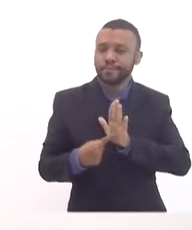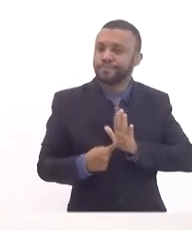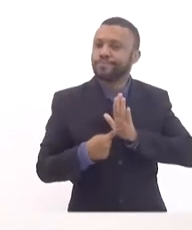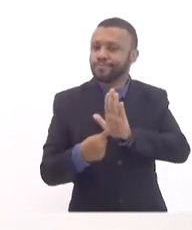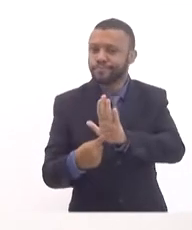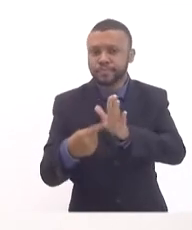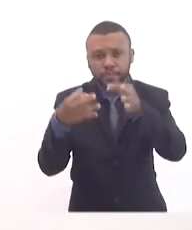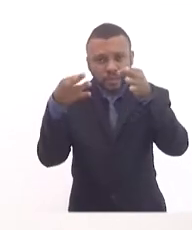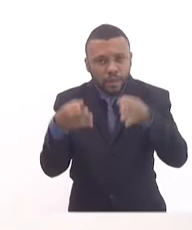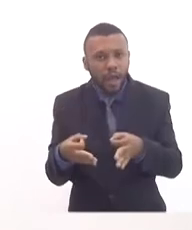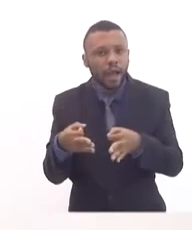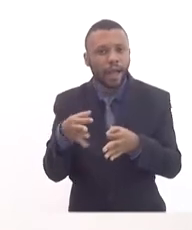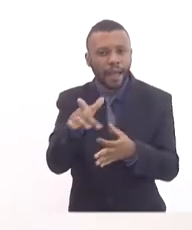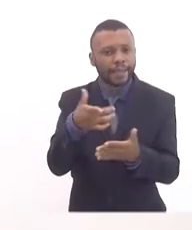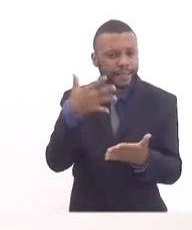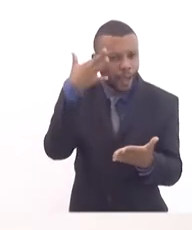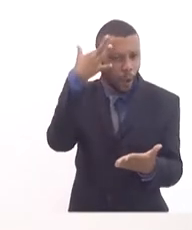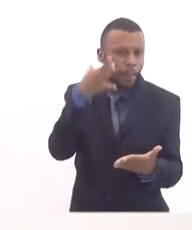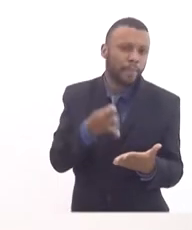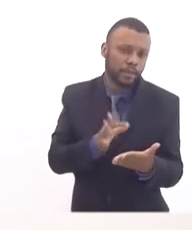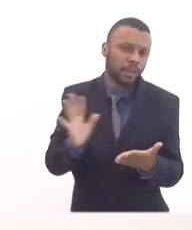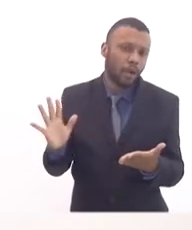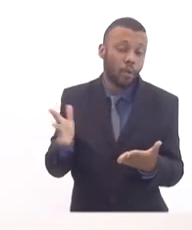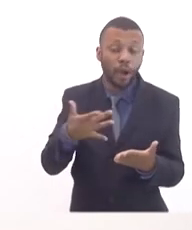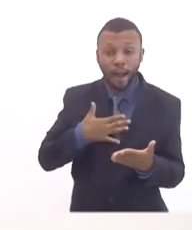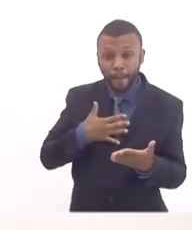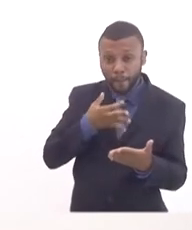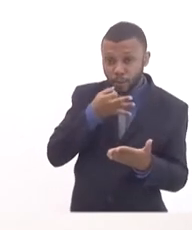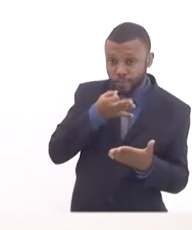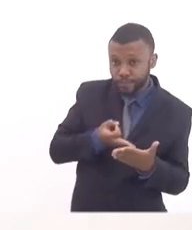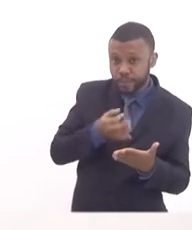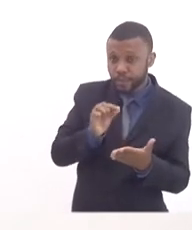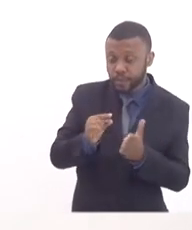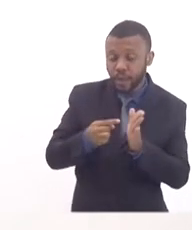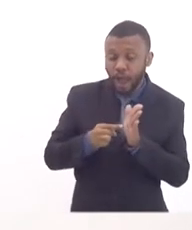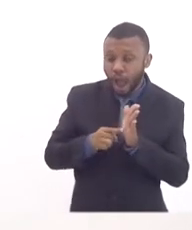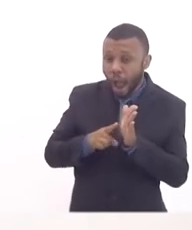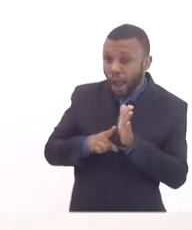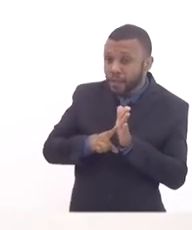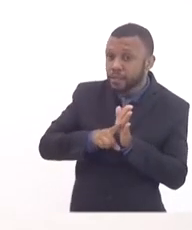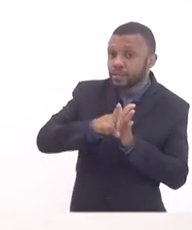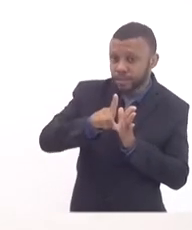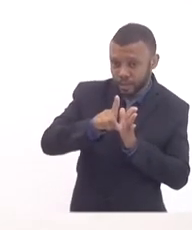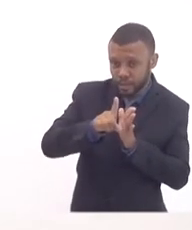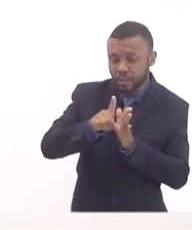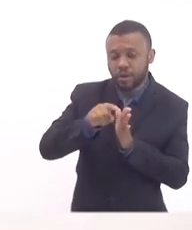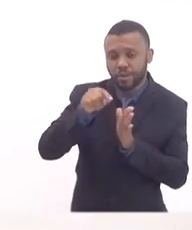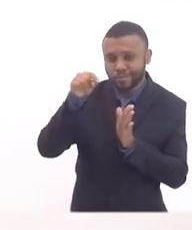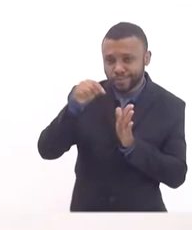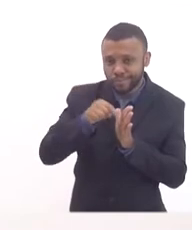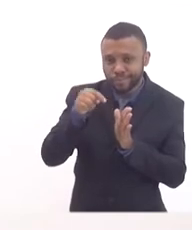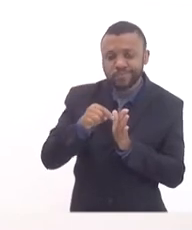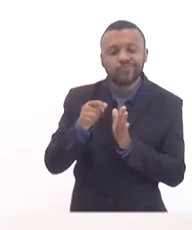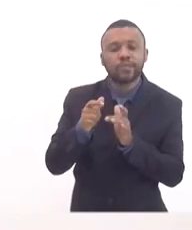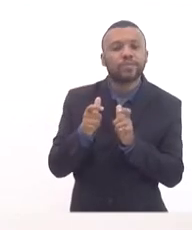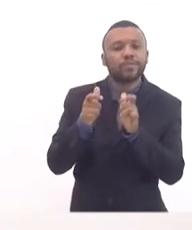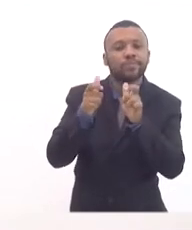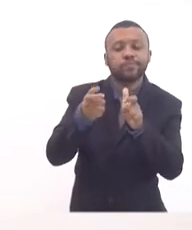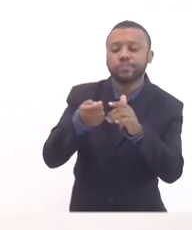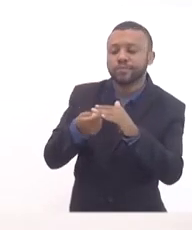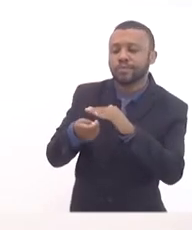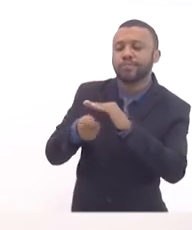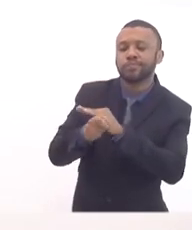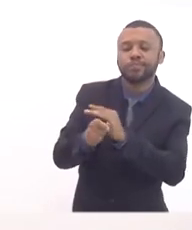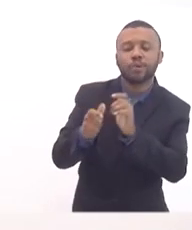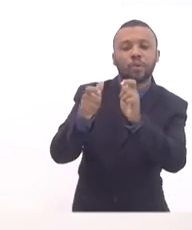entendimento e é algo que a minha a indicação desse da localização a mim